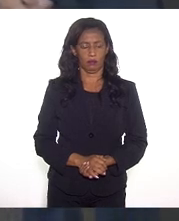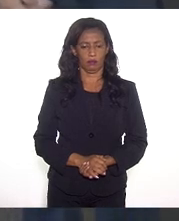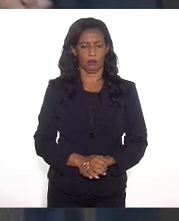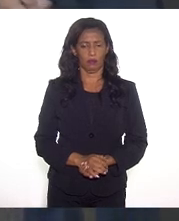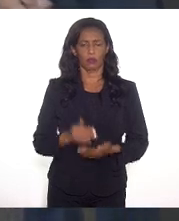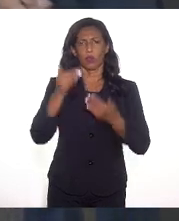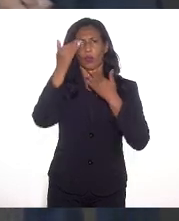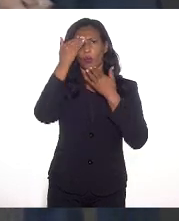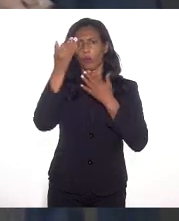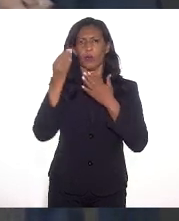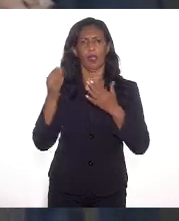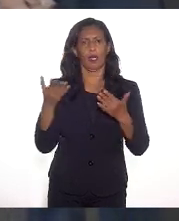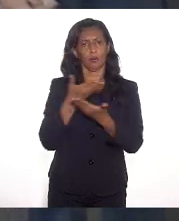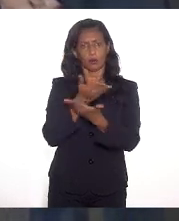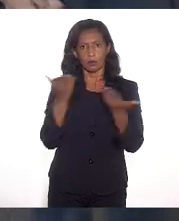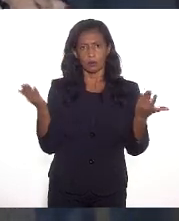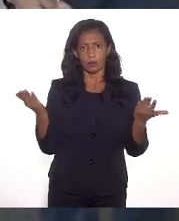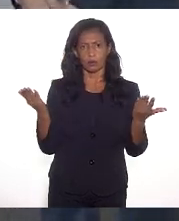Obrigado a todos.